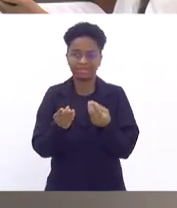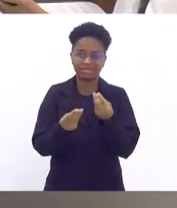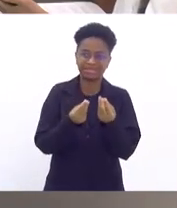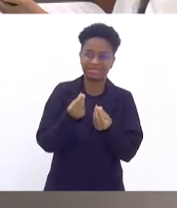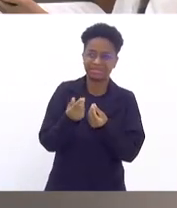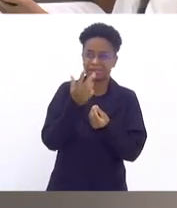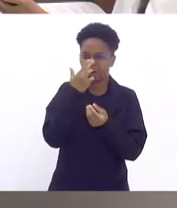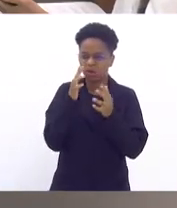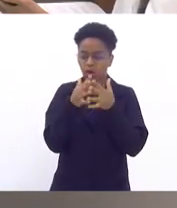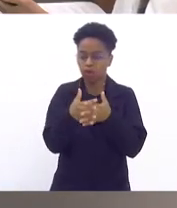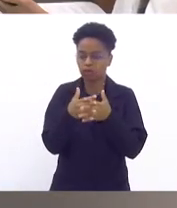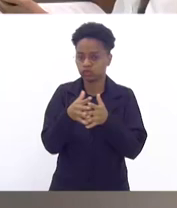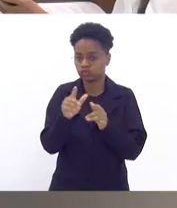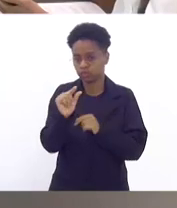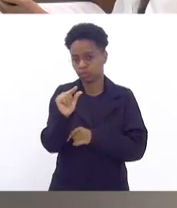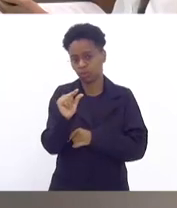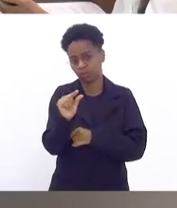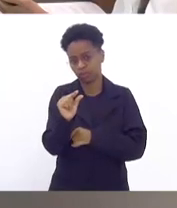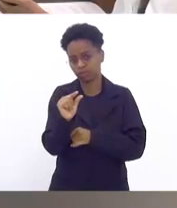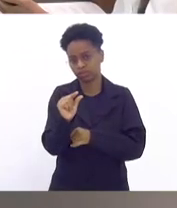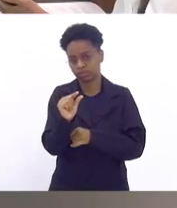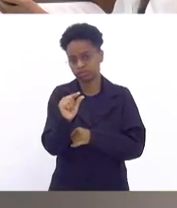confusa né